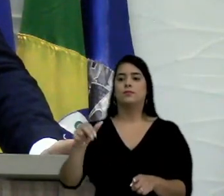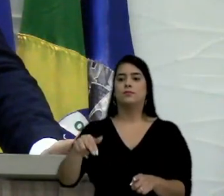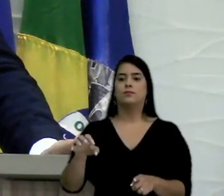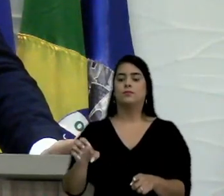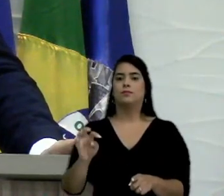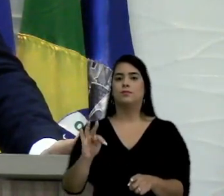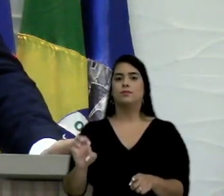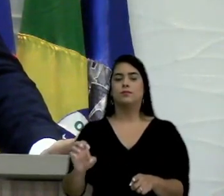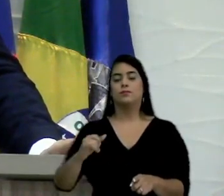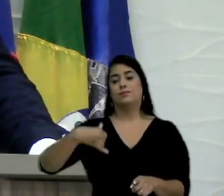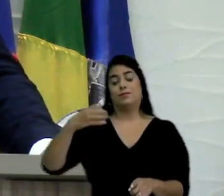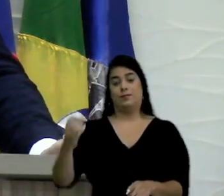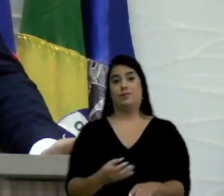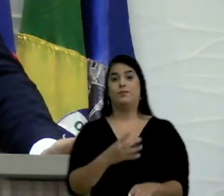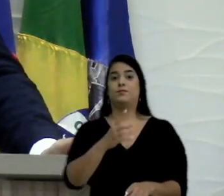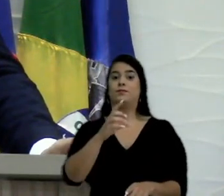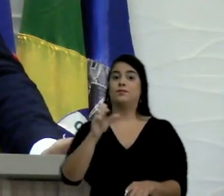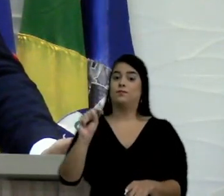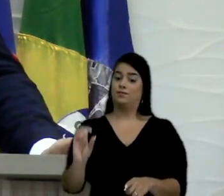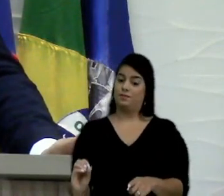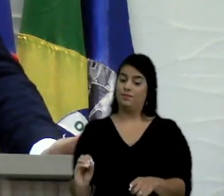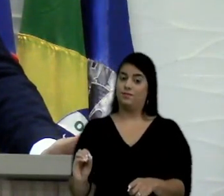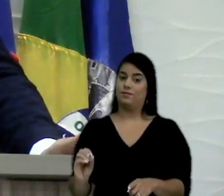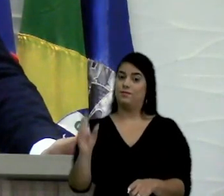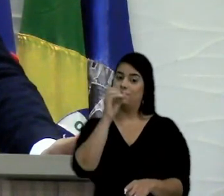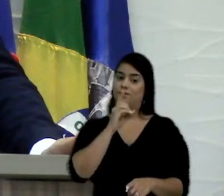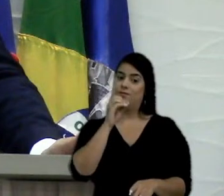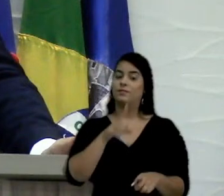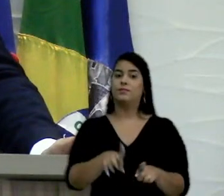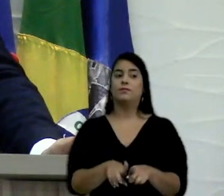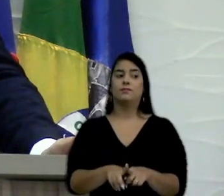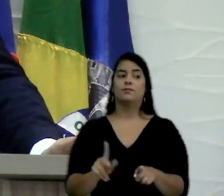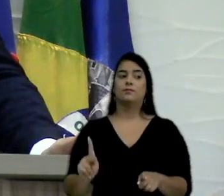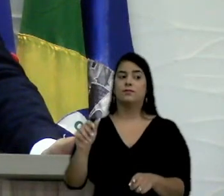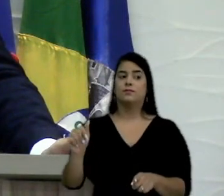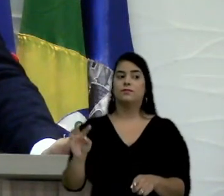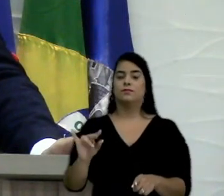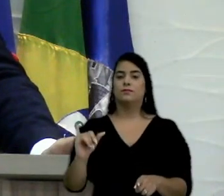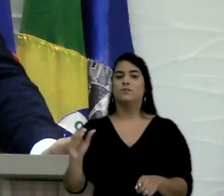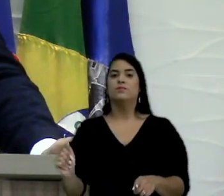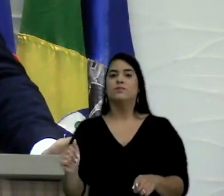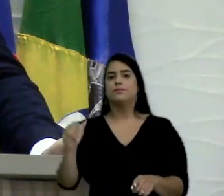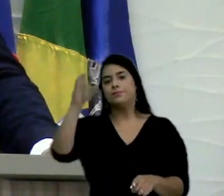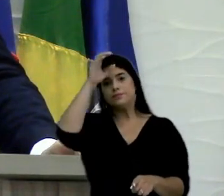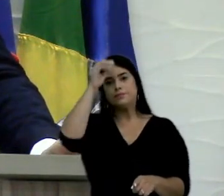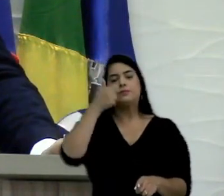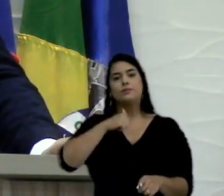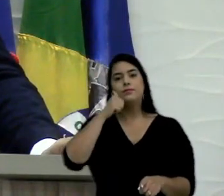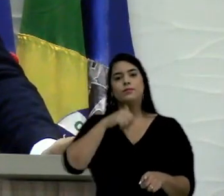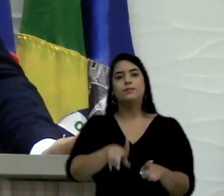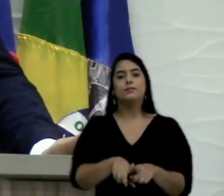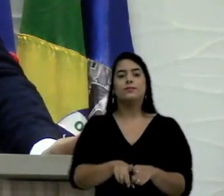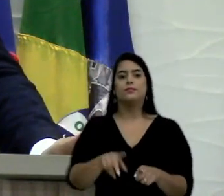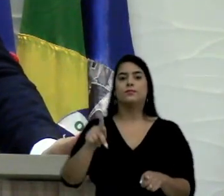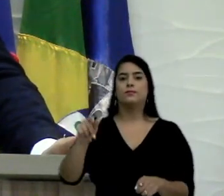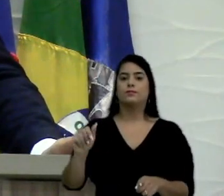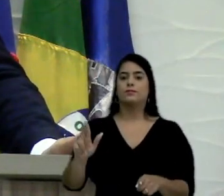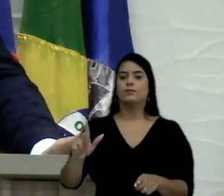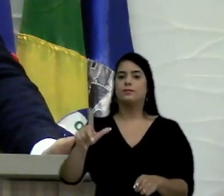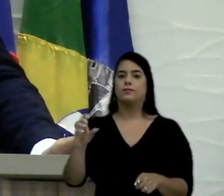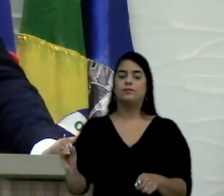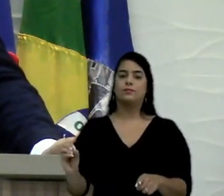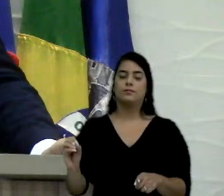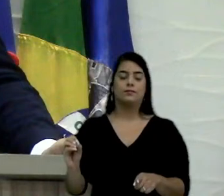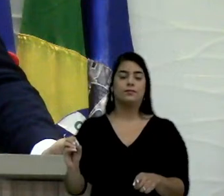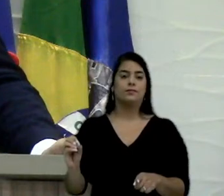que celebrou seus 80 anos no último domingo a Cátia Vasconcelos minha tia e a Paula Francinete que durante esses